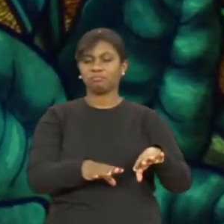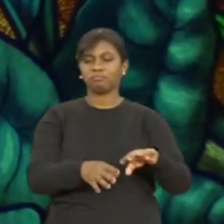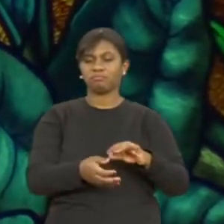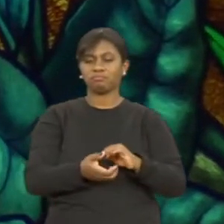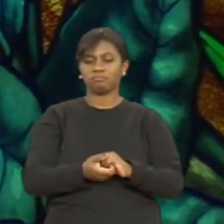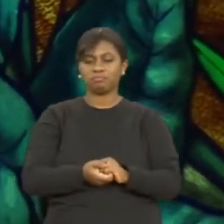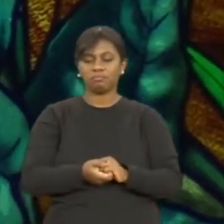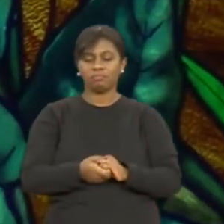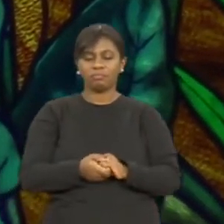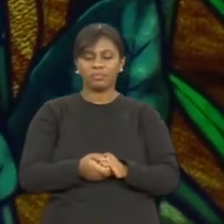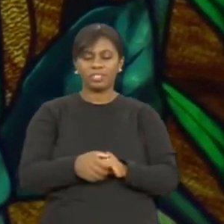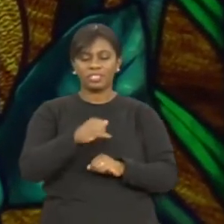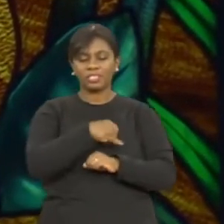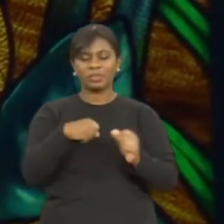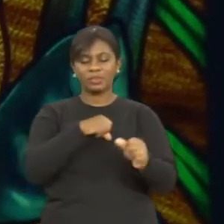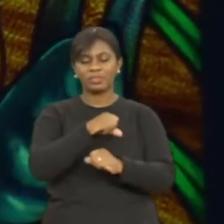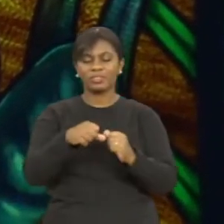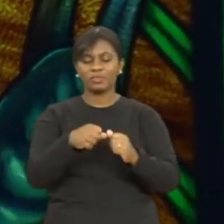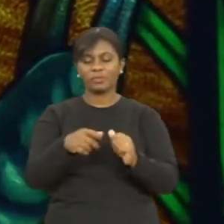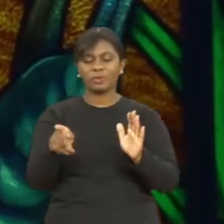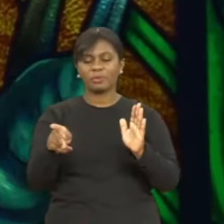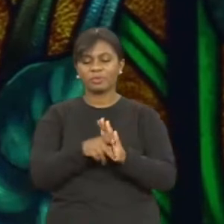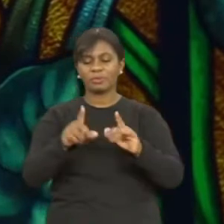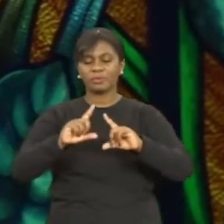Ali Jacó virou Israel.